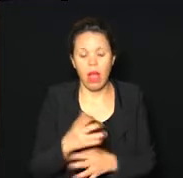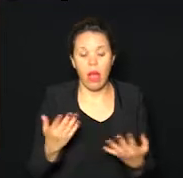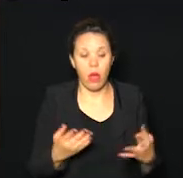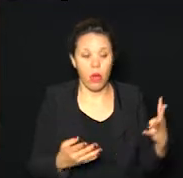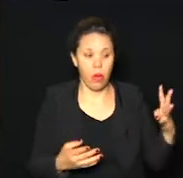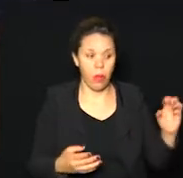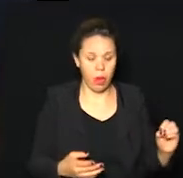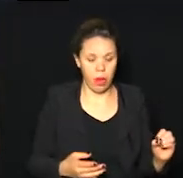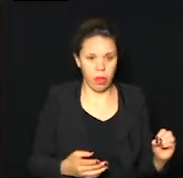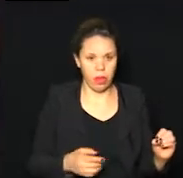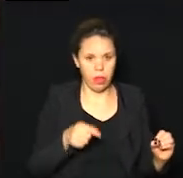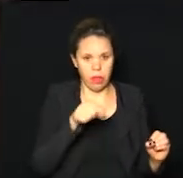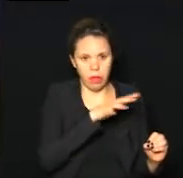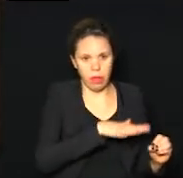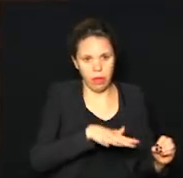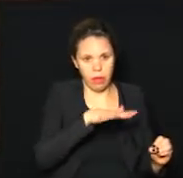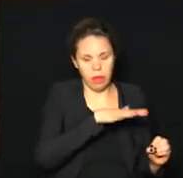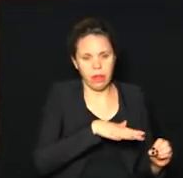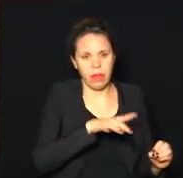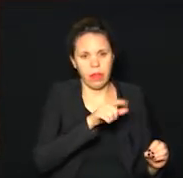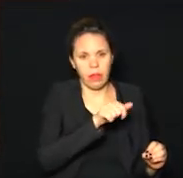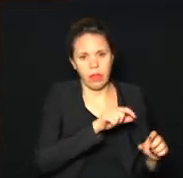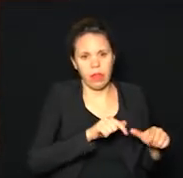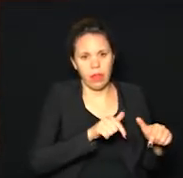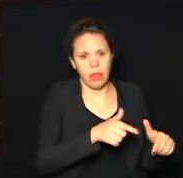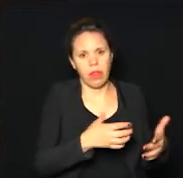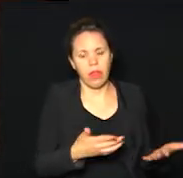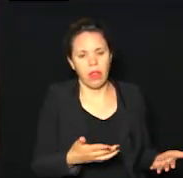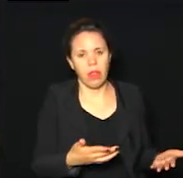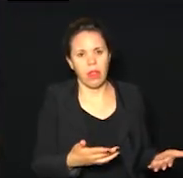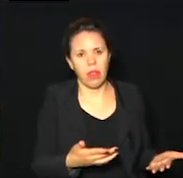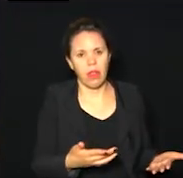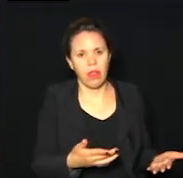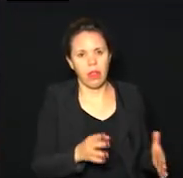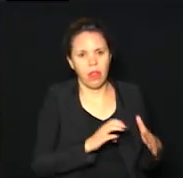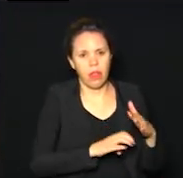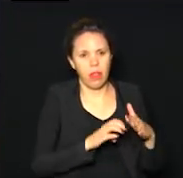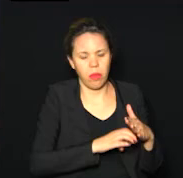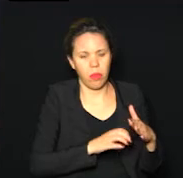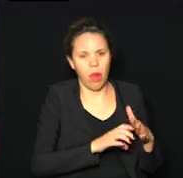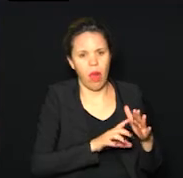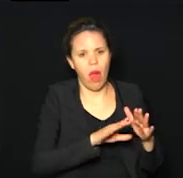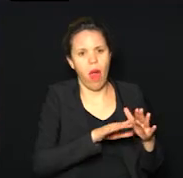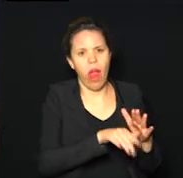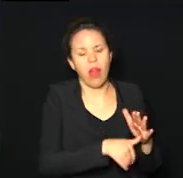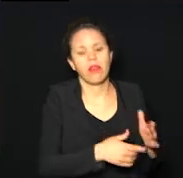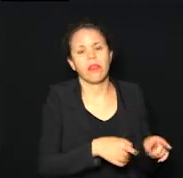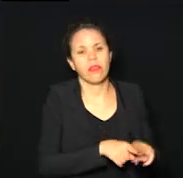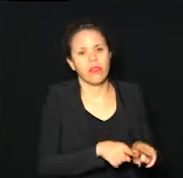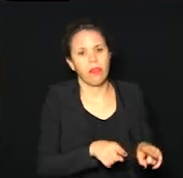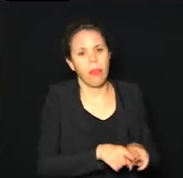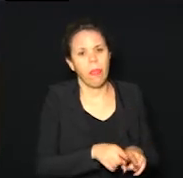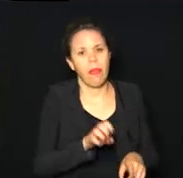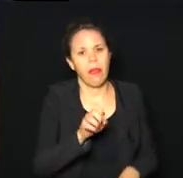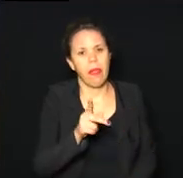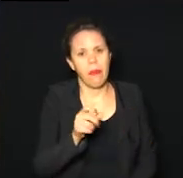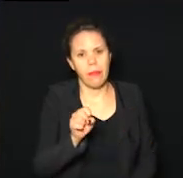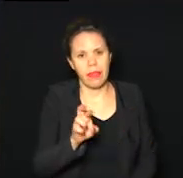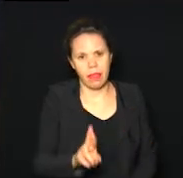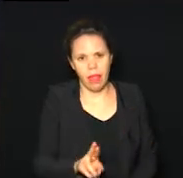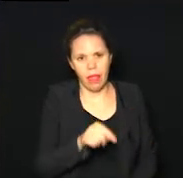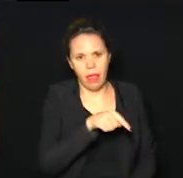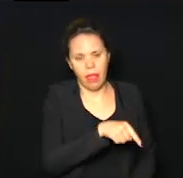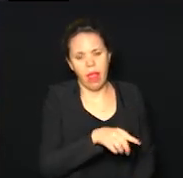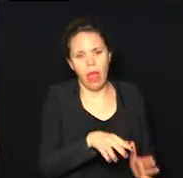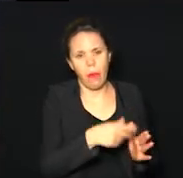numa rede chamada, que foi tomada de assalto por uma empresa pública privada chamada IBSER,